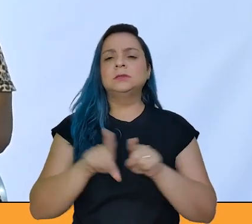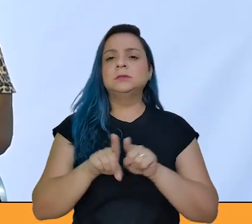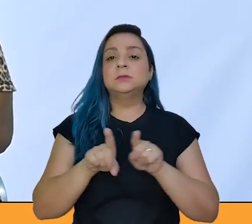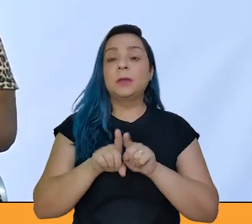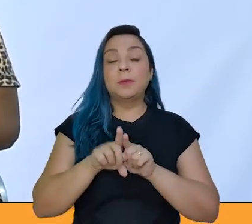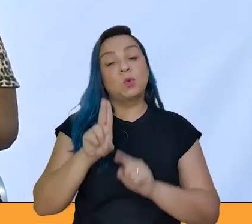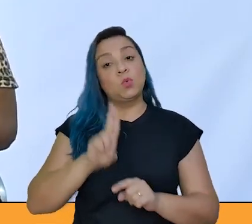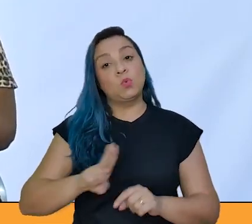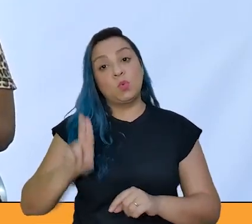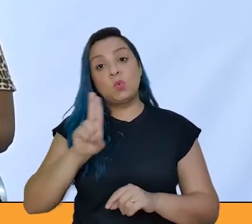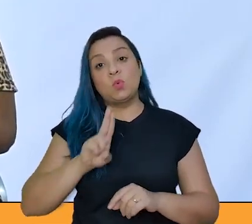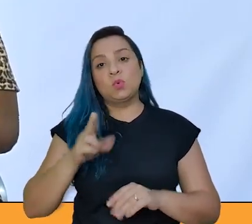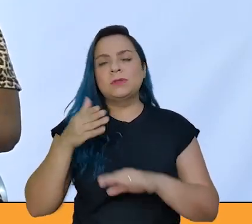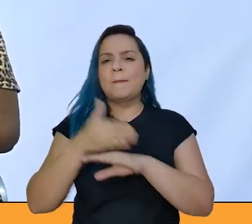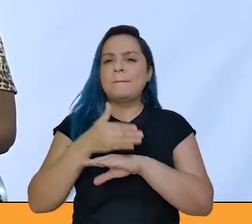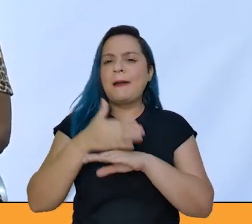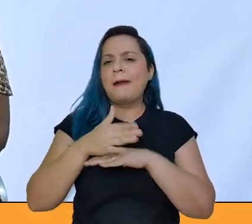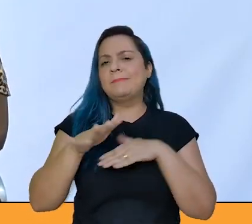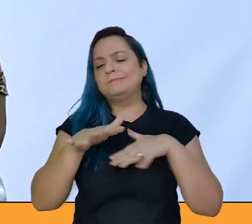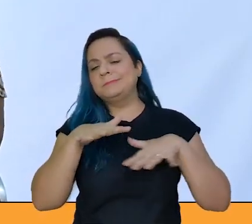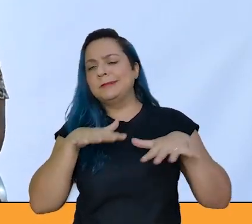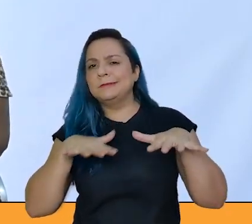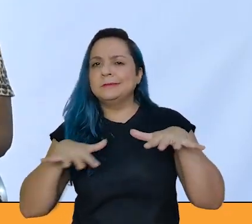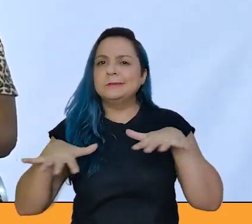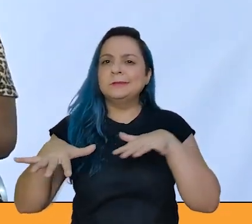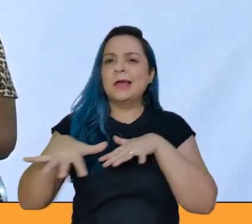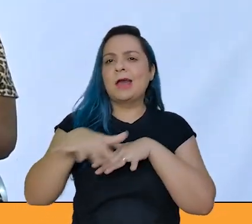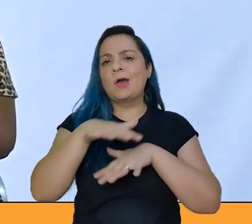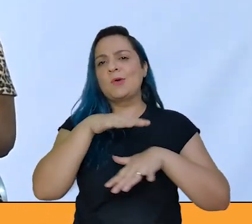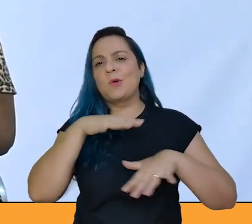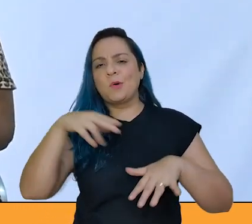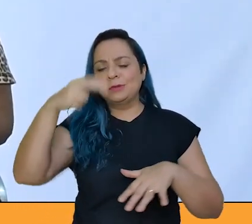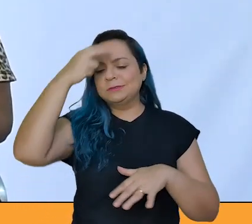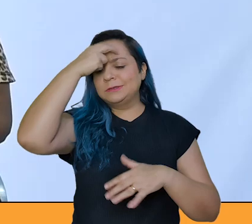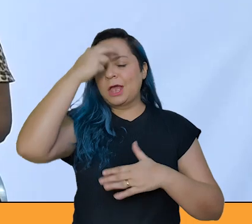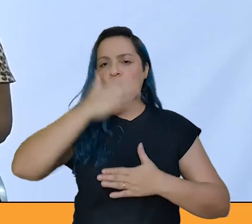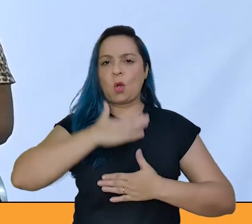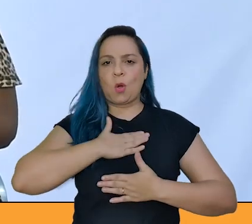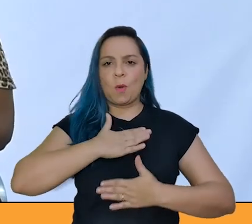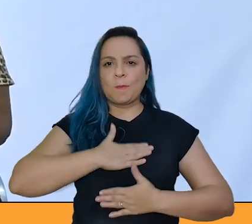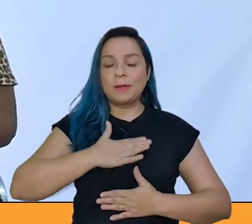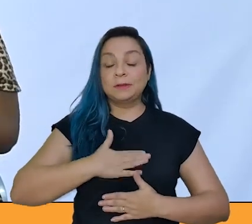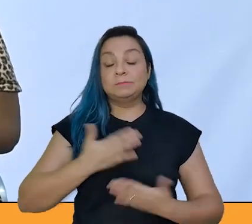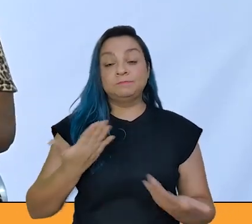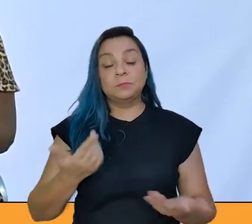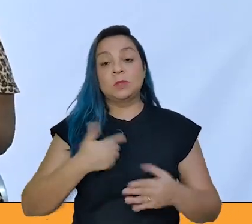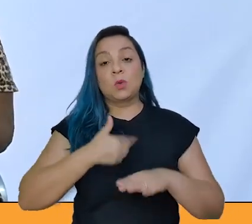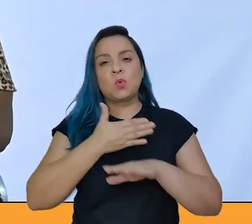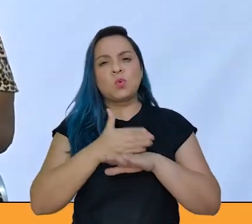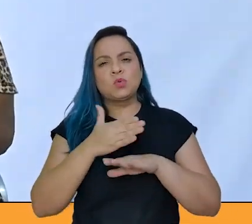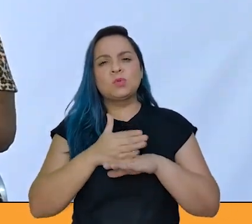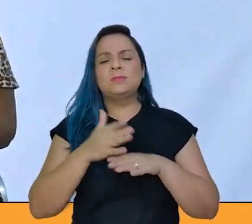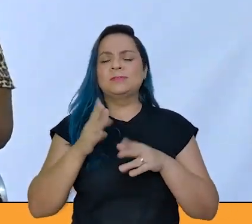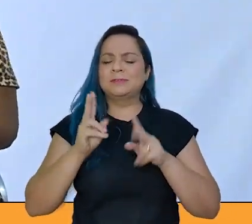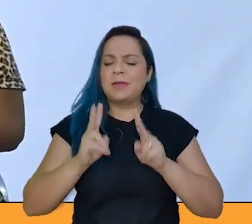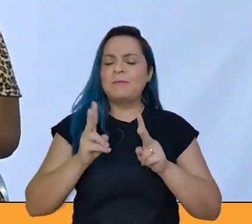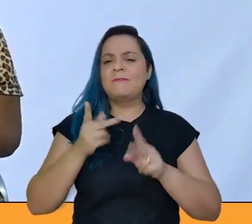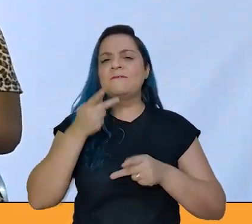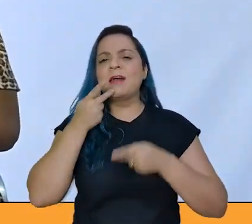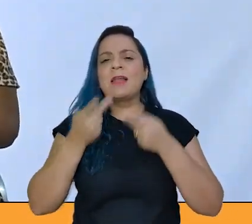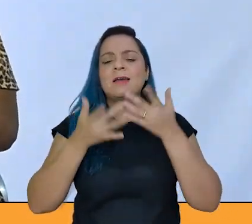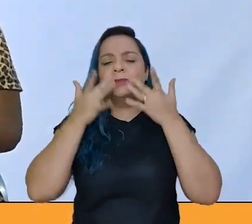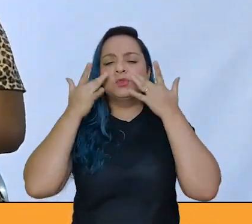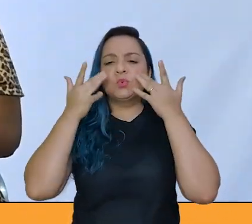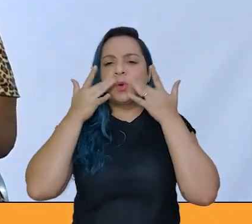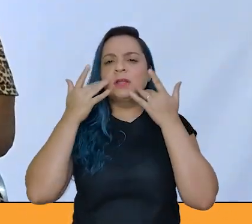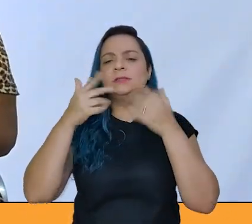também a utilizo nessa parte de movimentação, consciência corporal. Eu costumo dizer que quando eu danço eu atuo e quando eu atuo eu